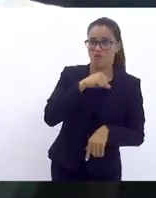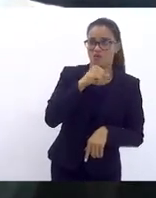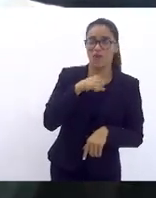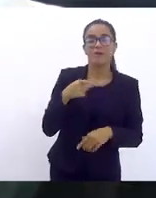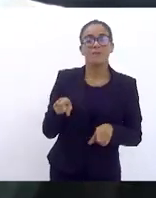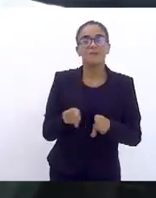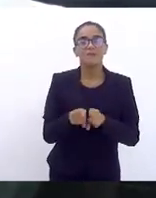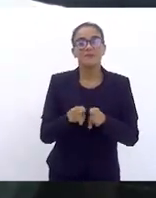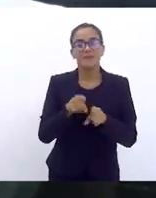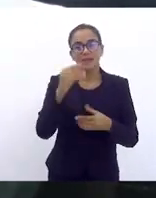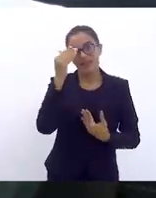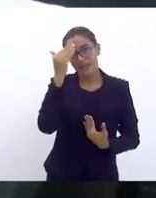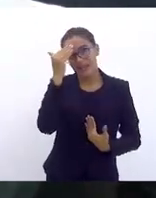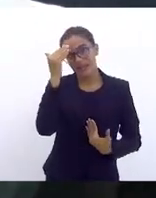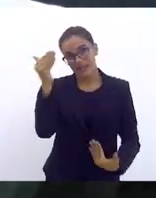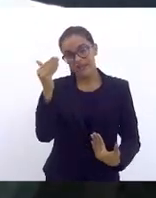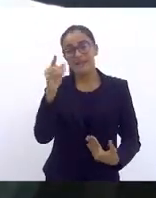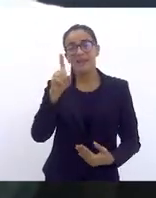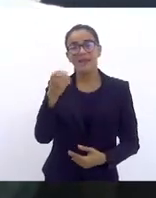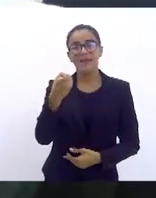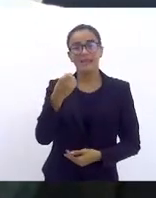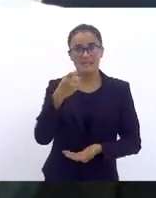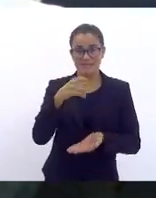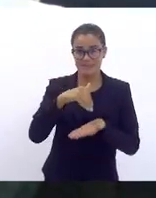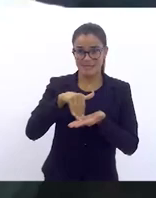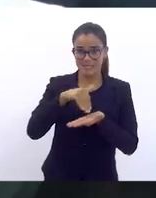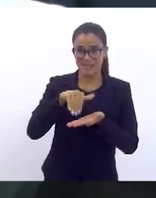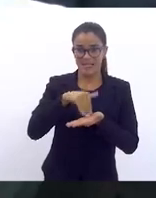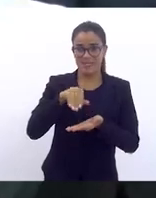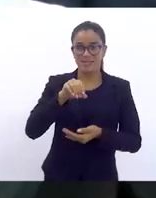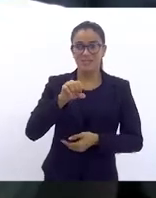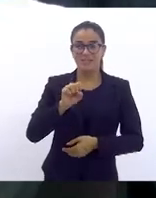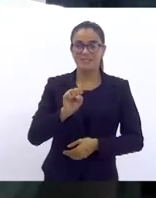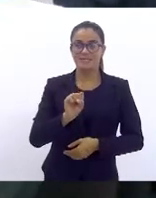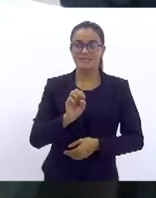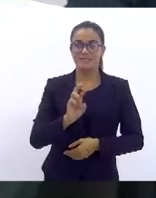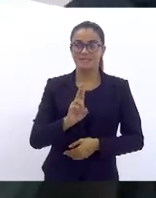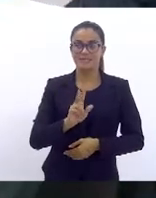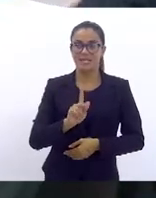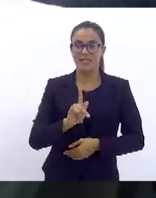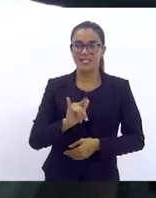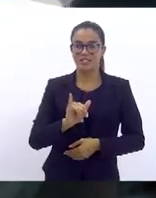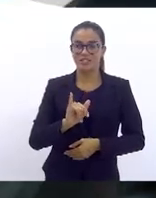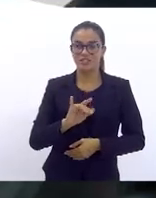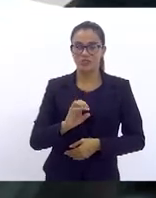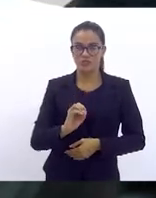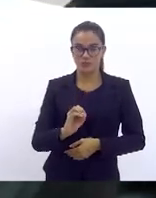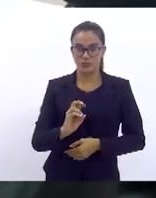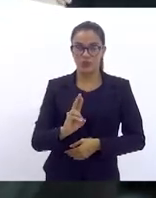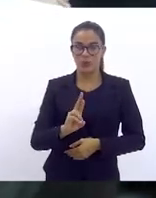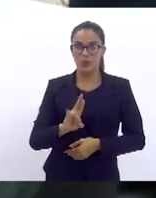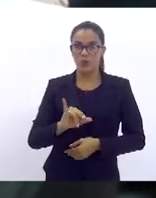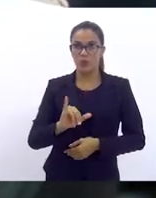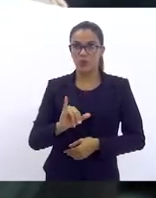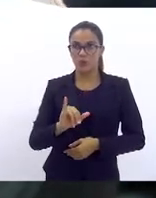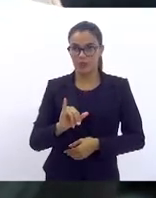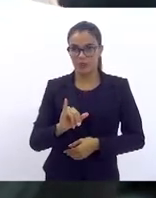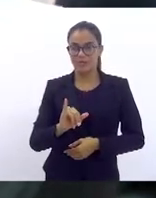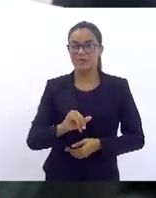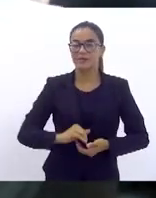agradecer aqui o ex-secretário Sérgio Rui né que que tá cessourando a comissão